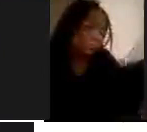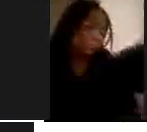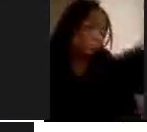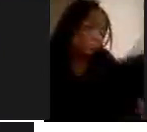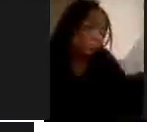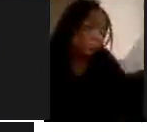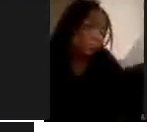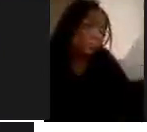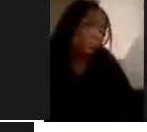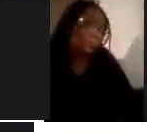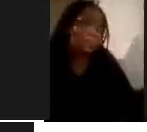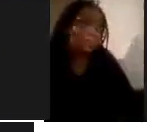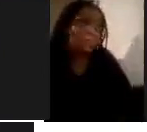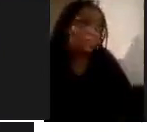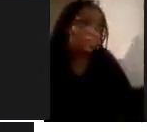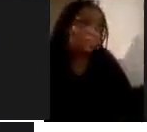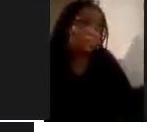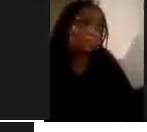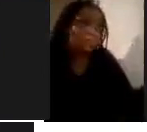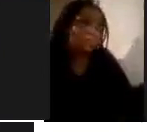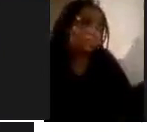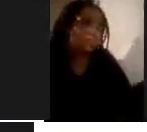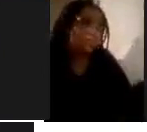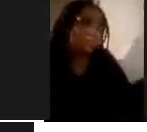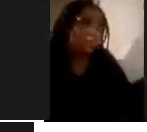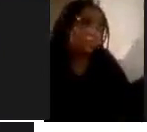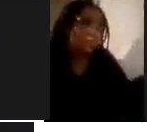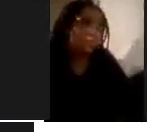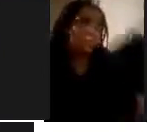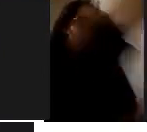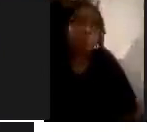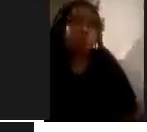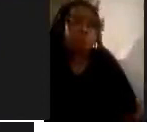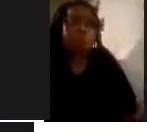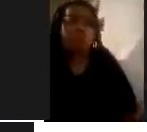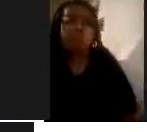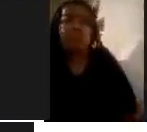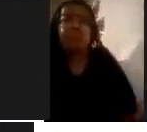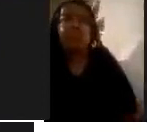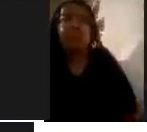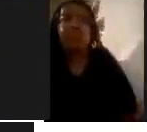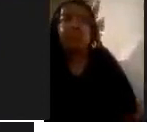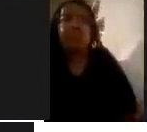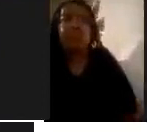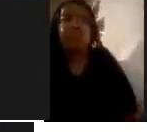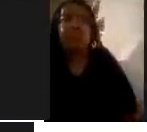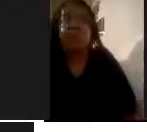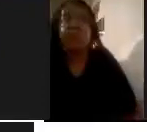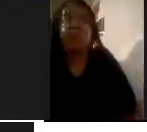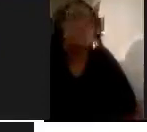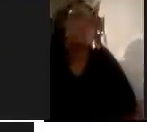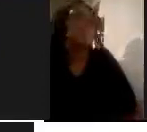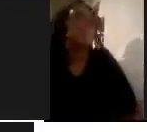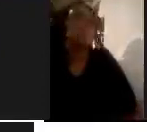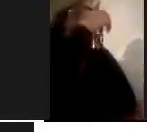desenvolver melhor. Mas nada substitui o seio materno, não tem jeito. Tá? Então, até quando